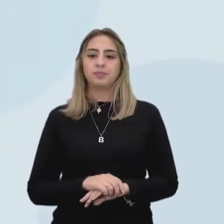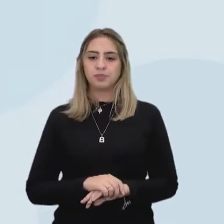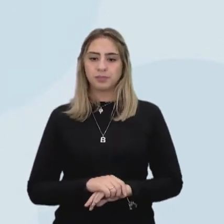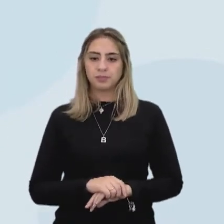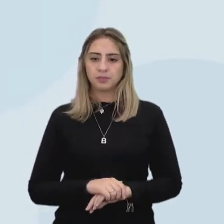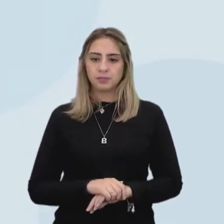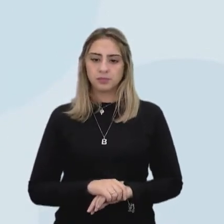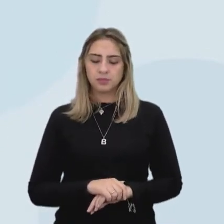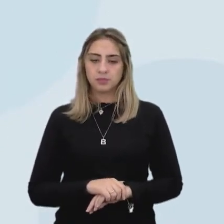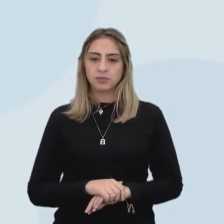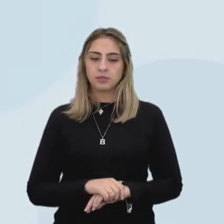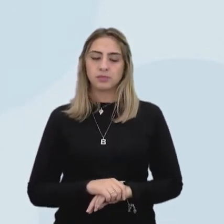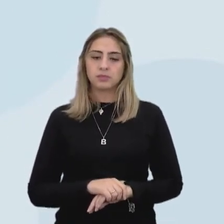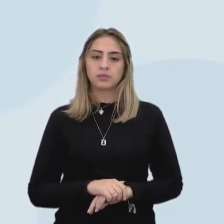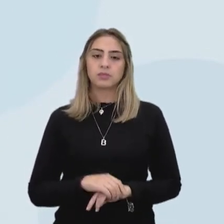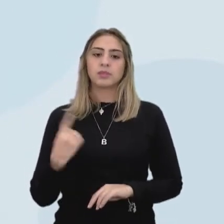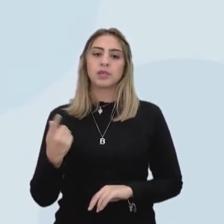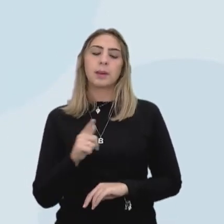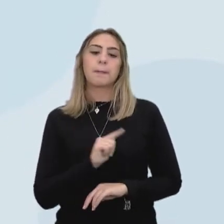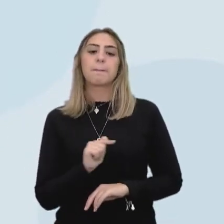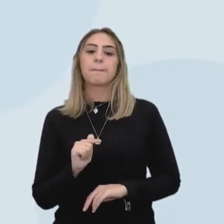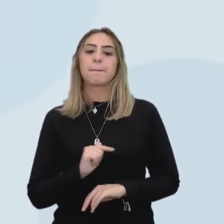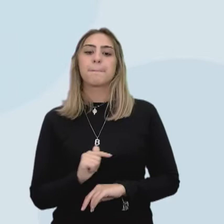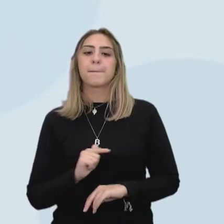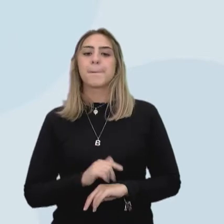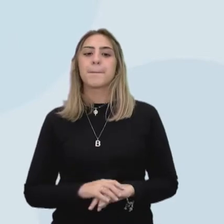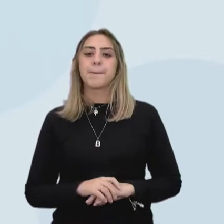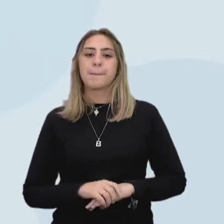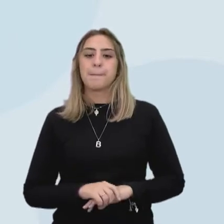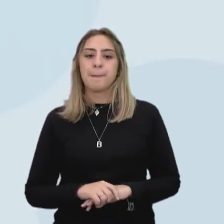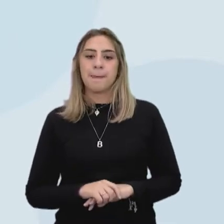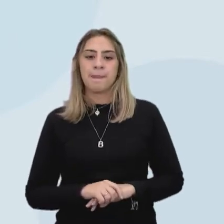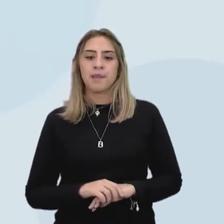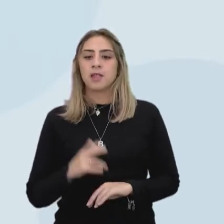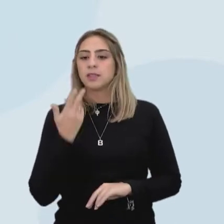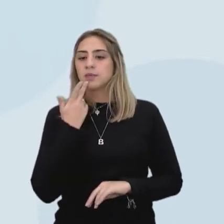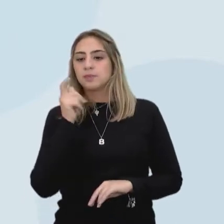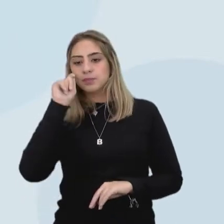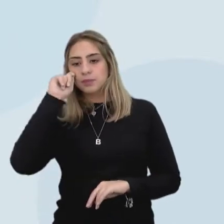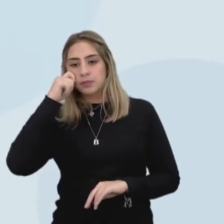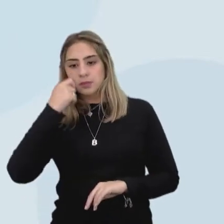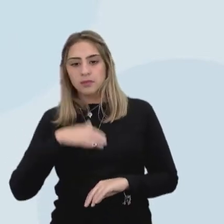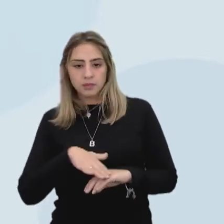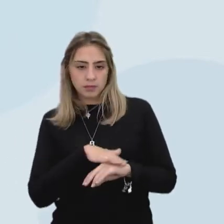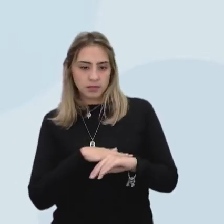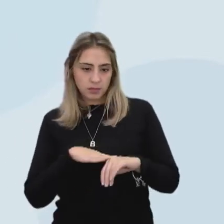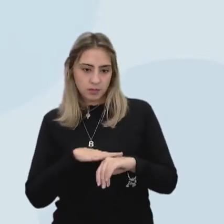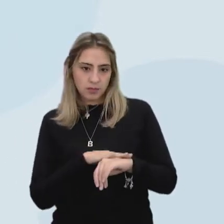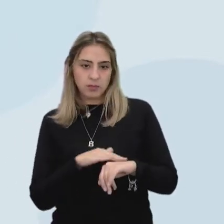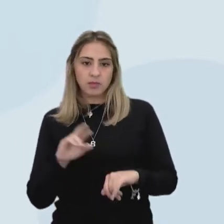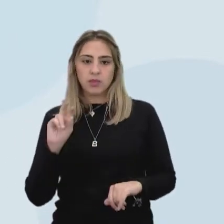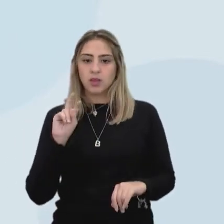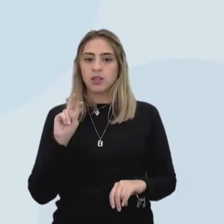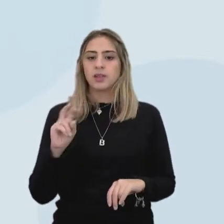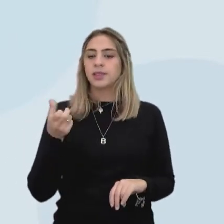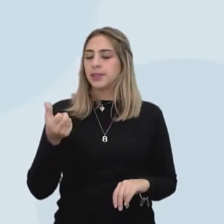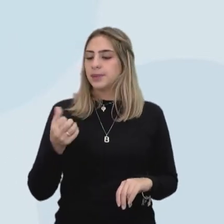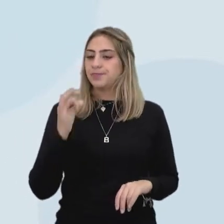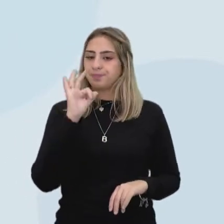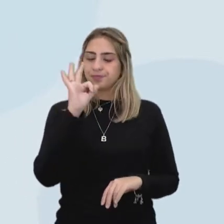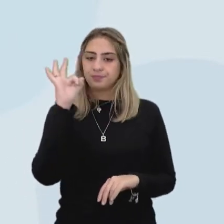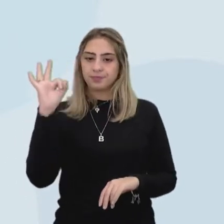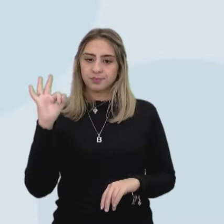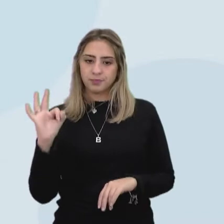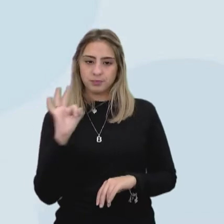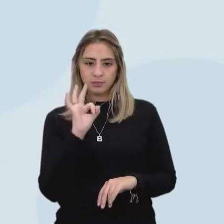2.700. Né, enquanto que nós temos aí na cor preta, né, para quem é de cor preta, 56 moedinhas,